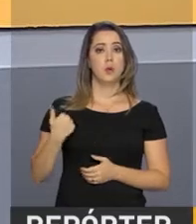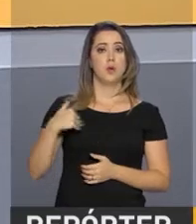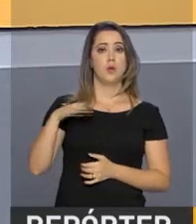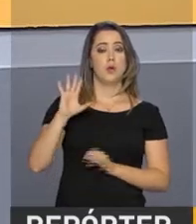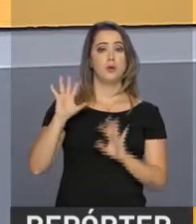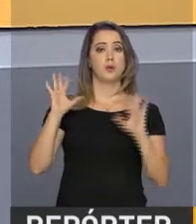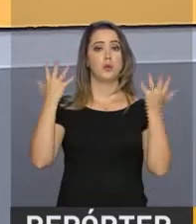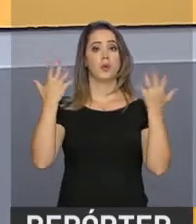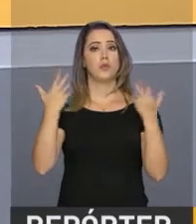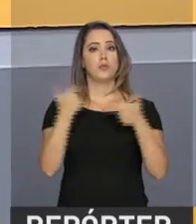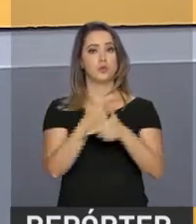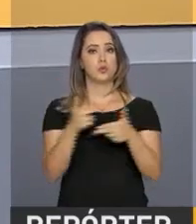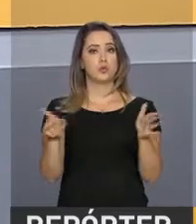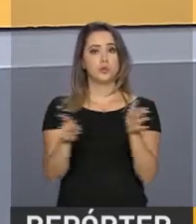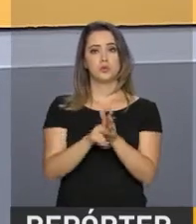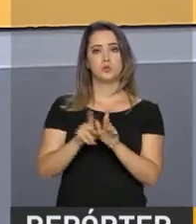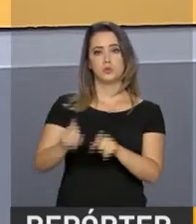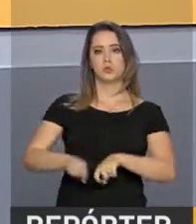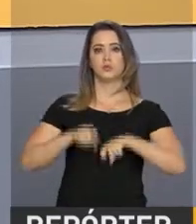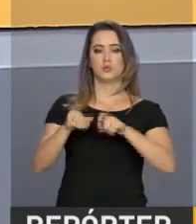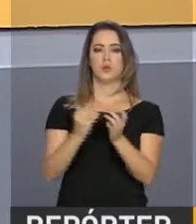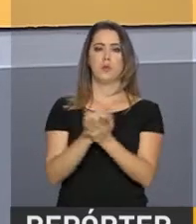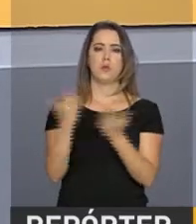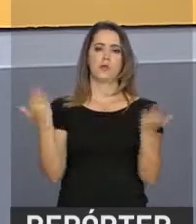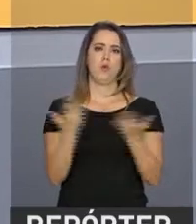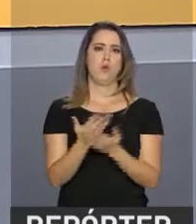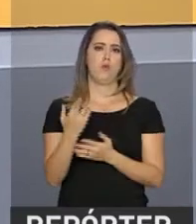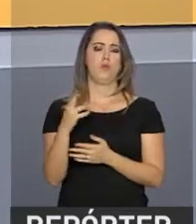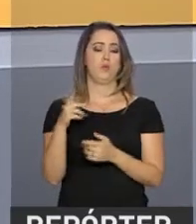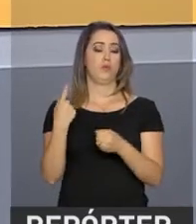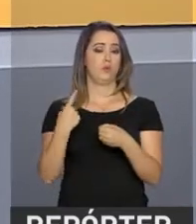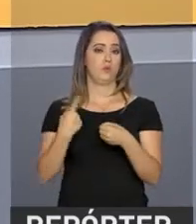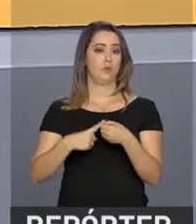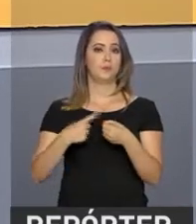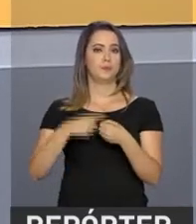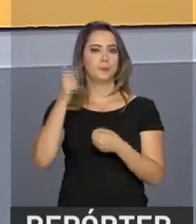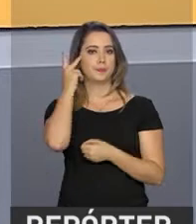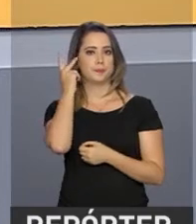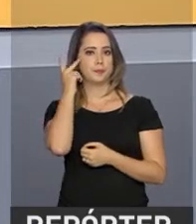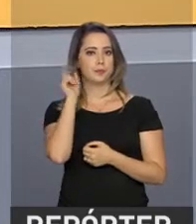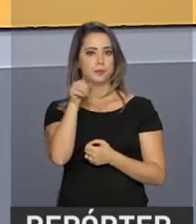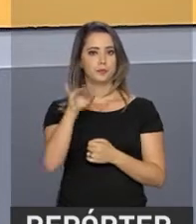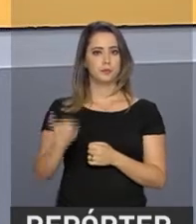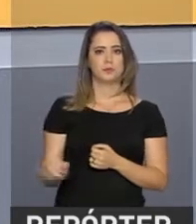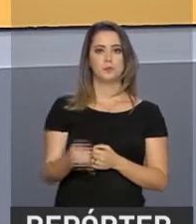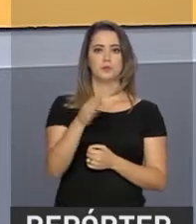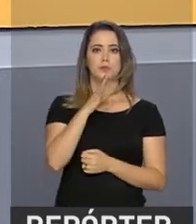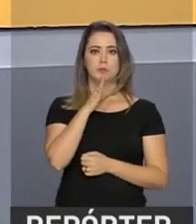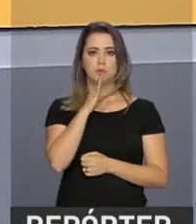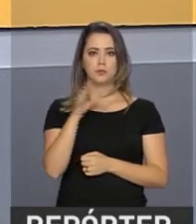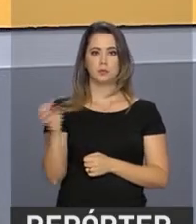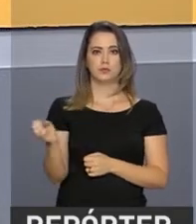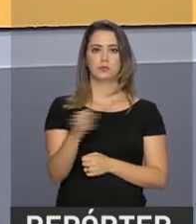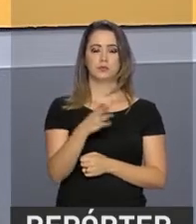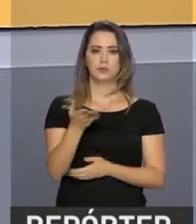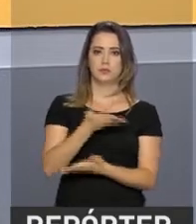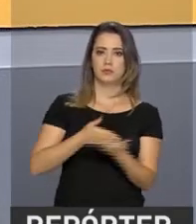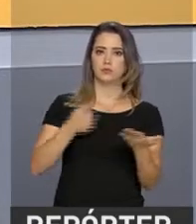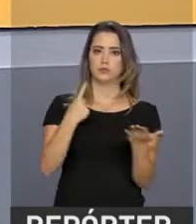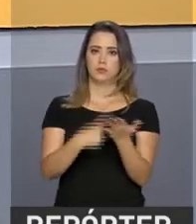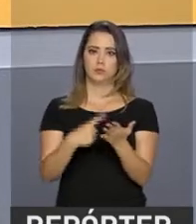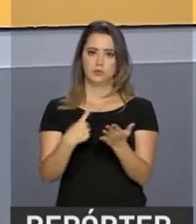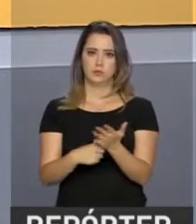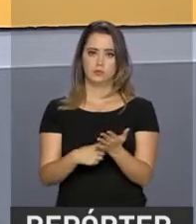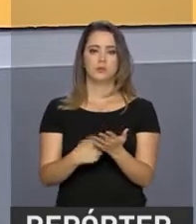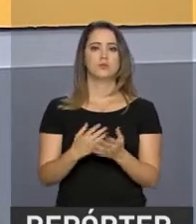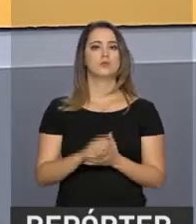evento de máquinas para o agronegócio começa hoje em Ribeirão Preto, interior de São Paulo. Uma oportunidade de conhecer as novidades